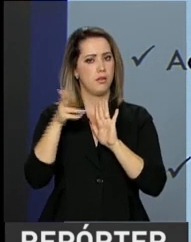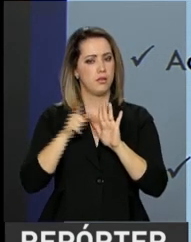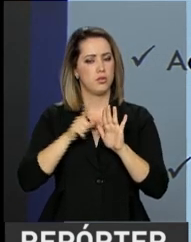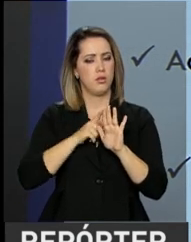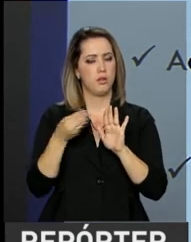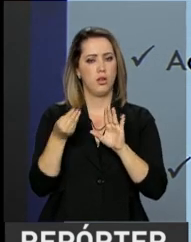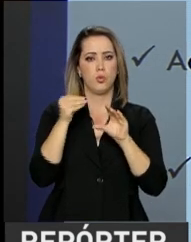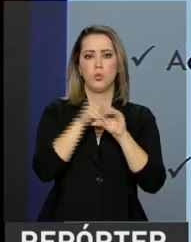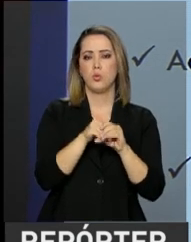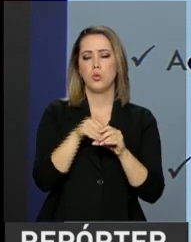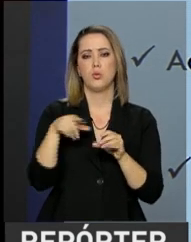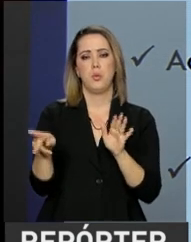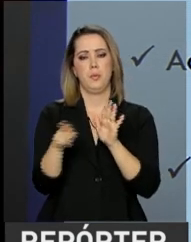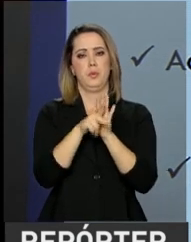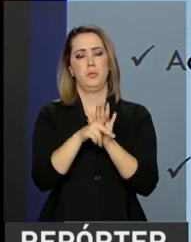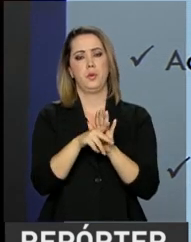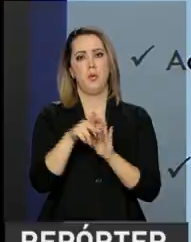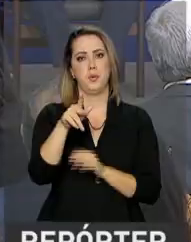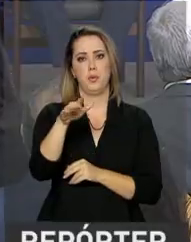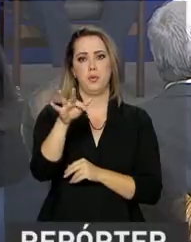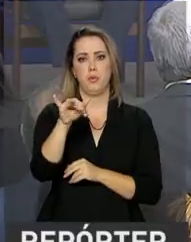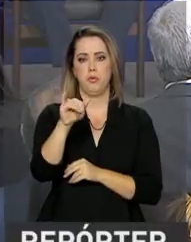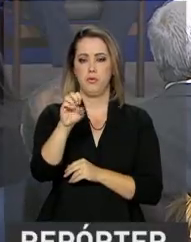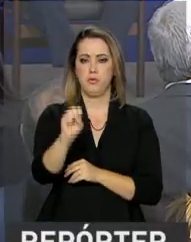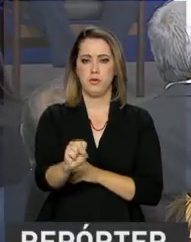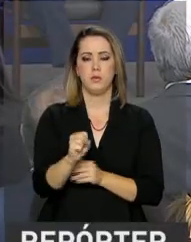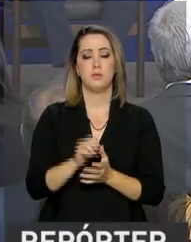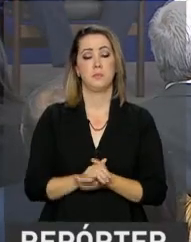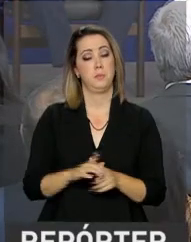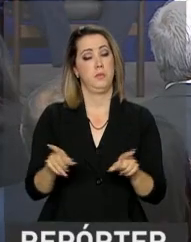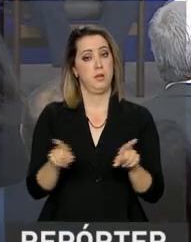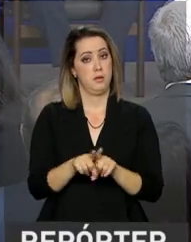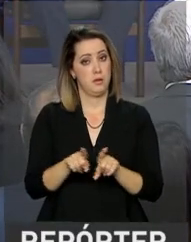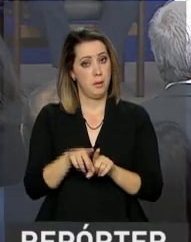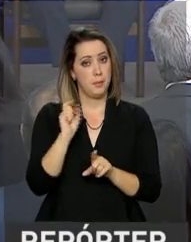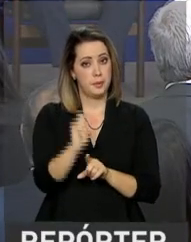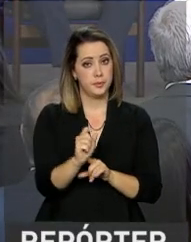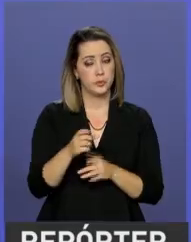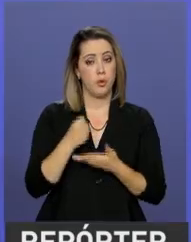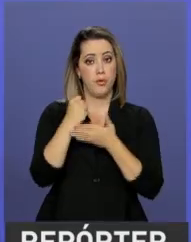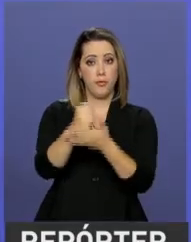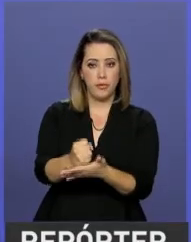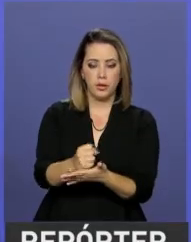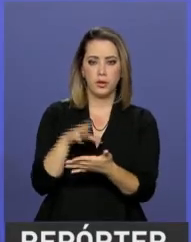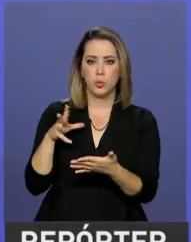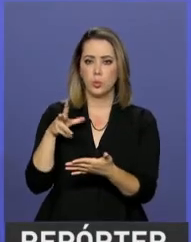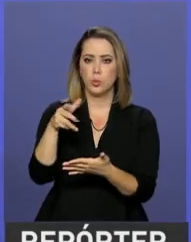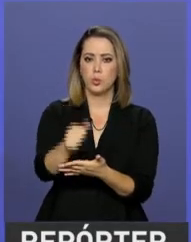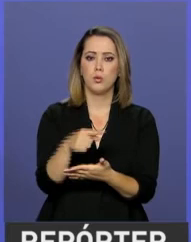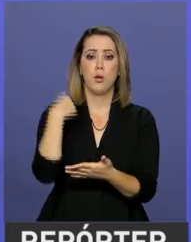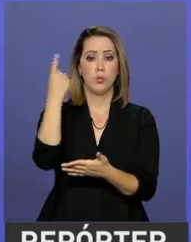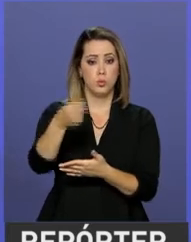estabelecidas pelo próprio programa fiéis e consagrando uma oferta global para o